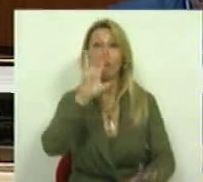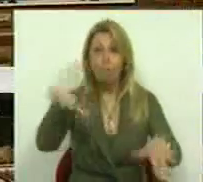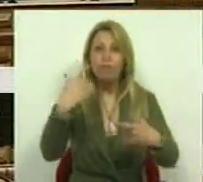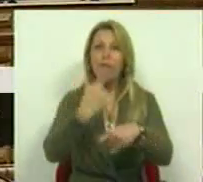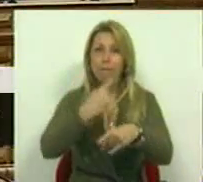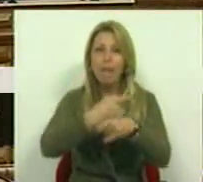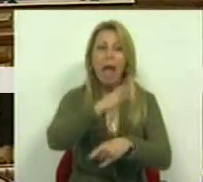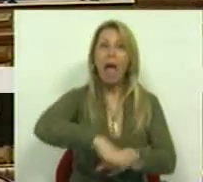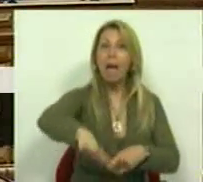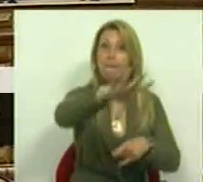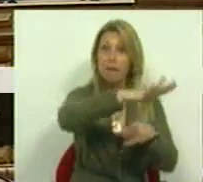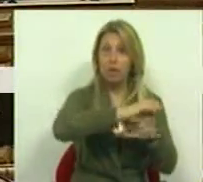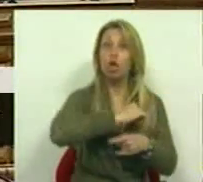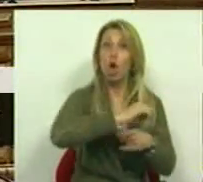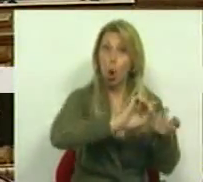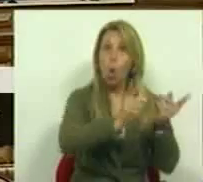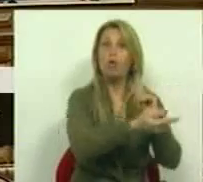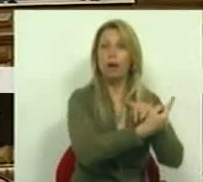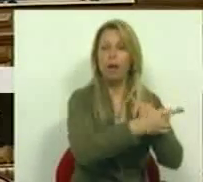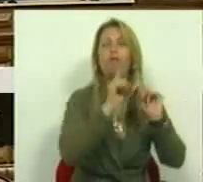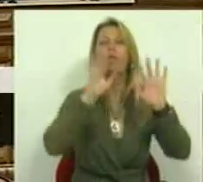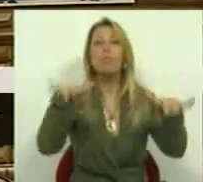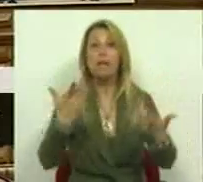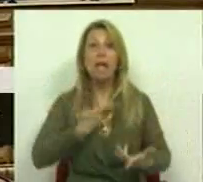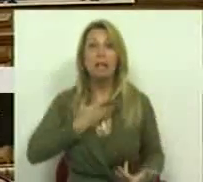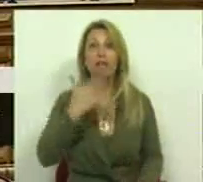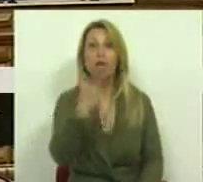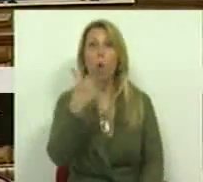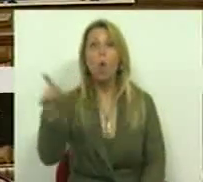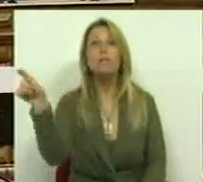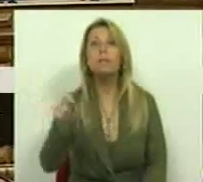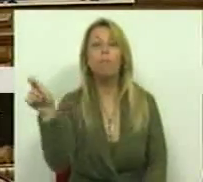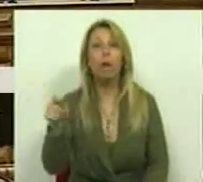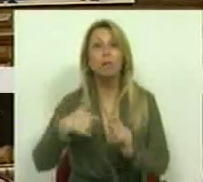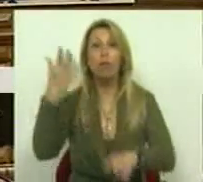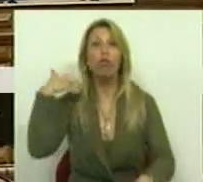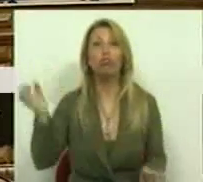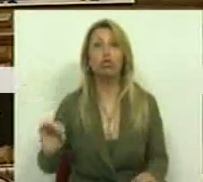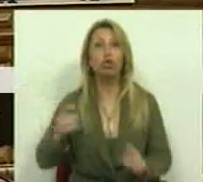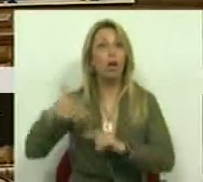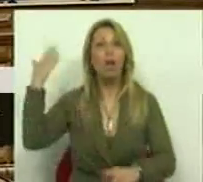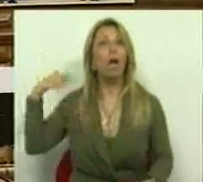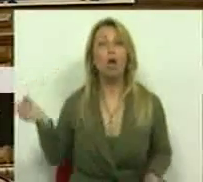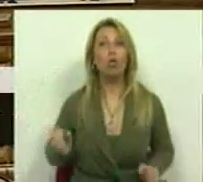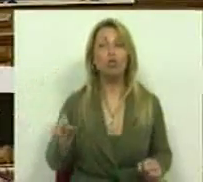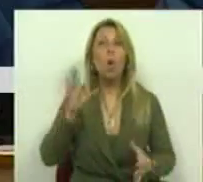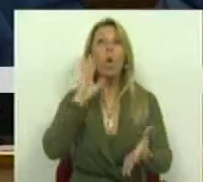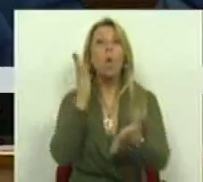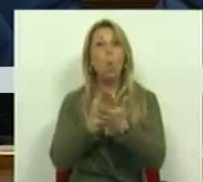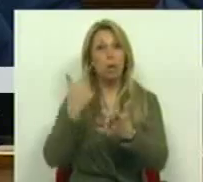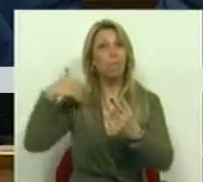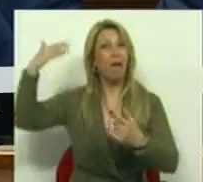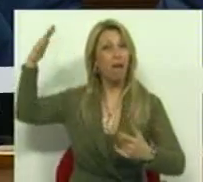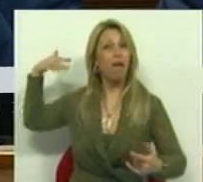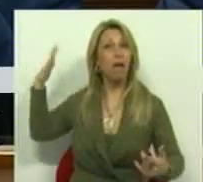ambiente adverso, colocar dívida a 11 meses, coisa que não existia no nosso passado recente. A última vez que tinha sido colocada